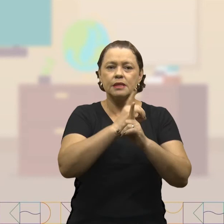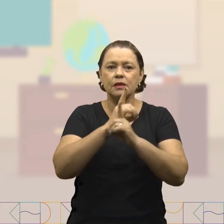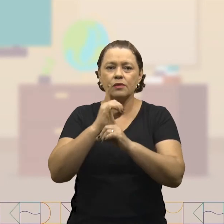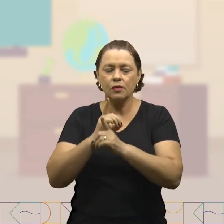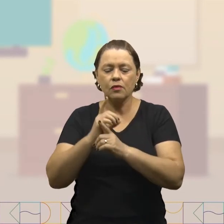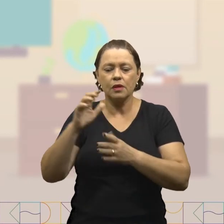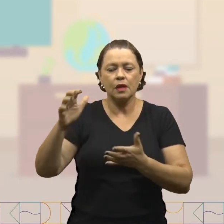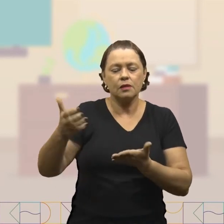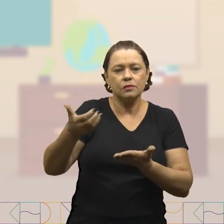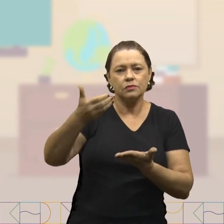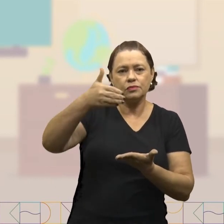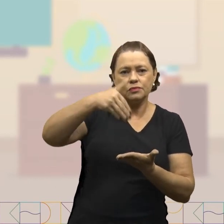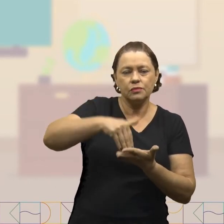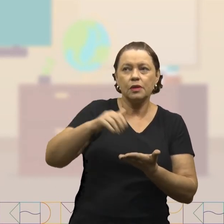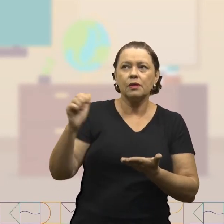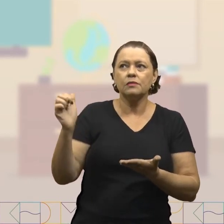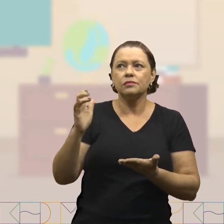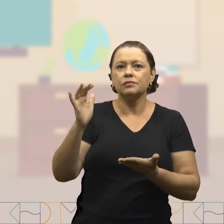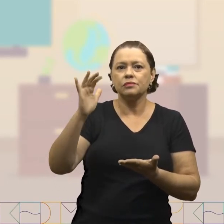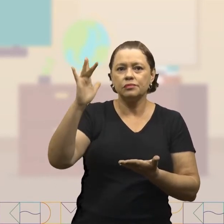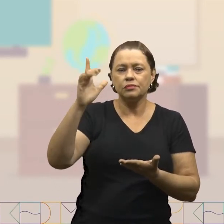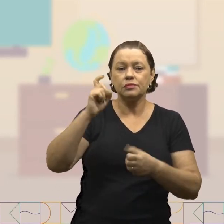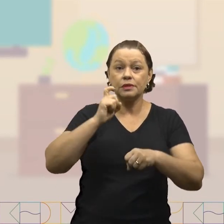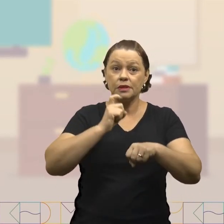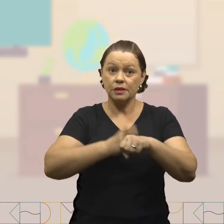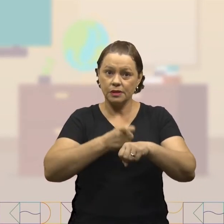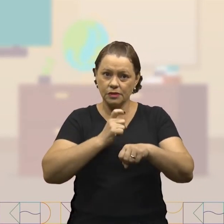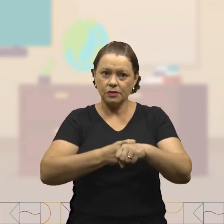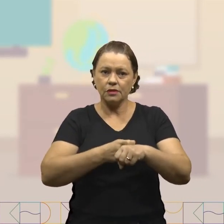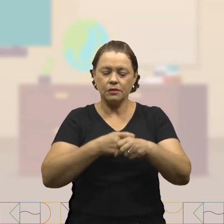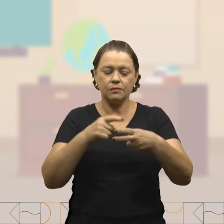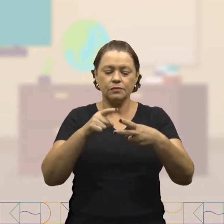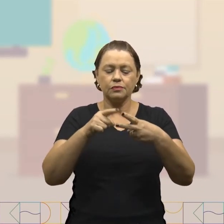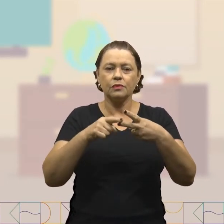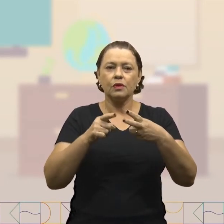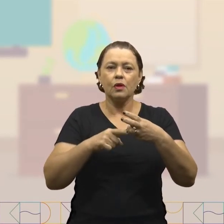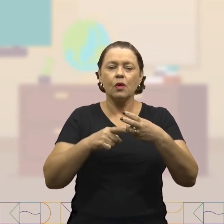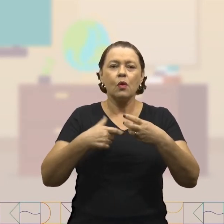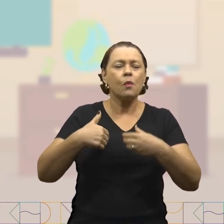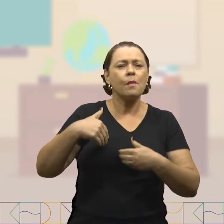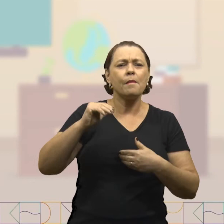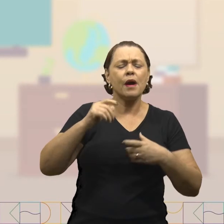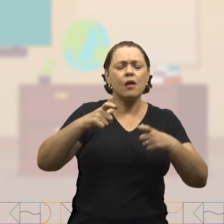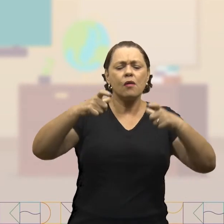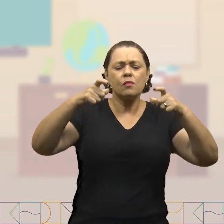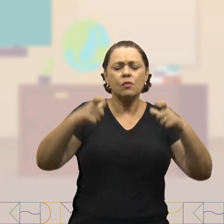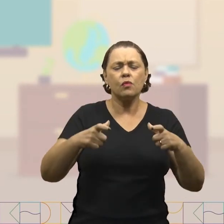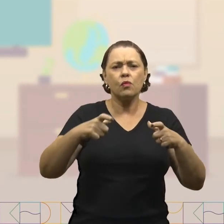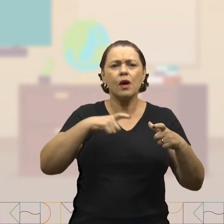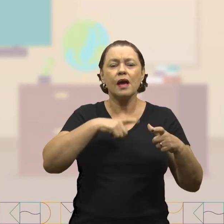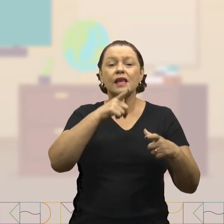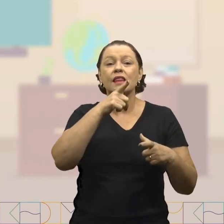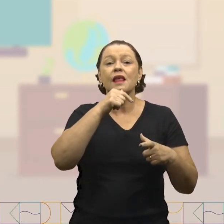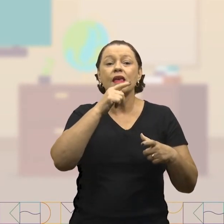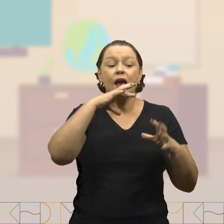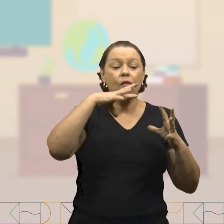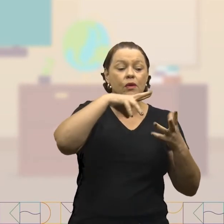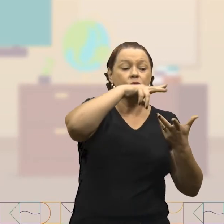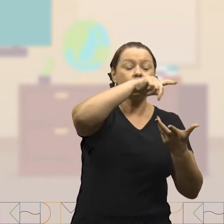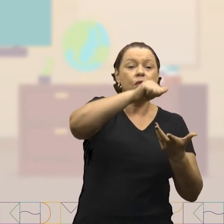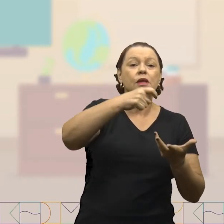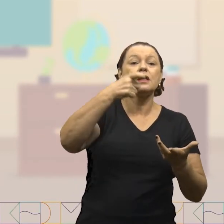líquido, gasoso e sólido. O maior reservatório de água do planeta